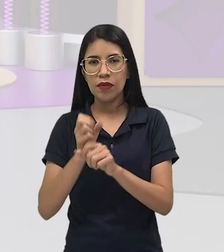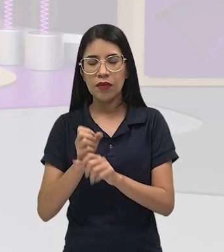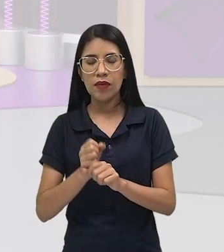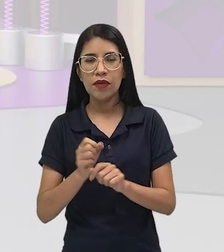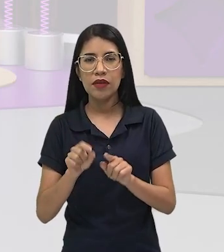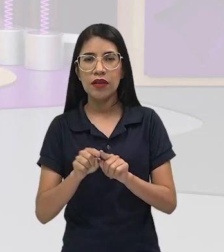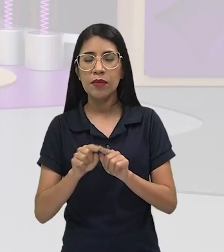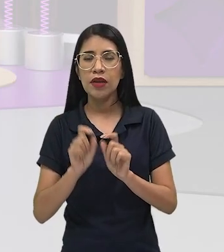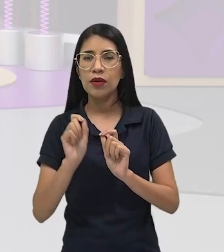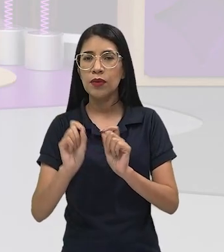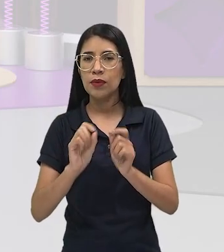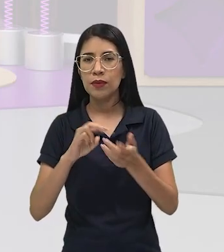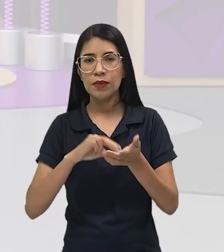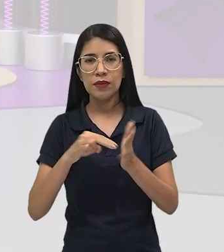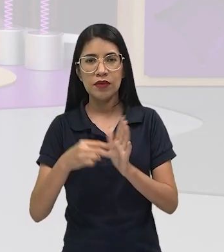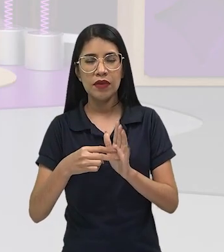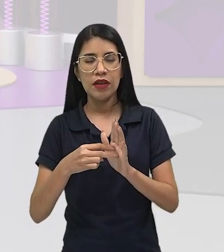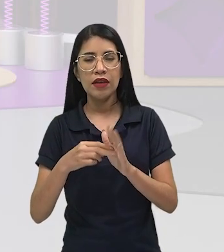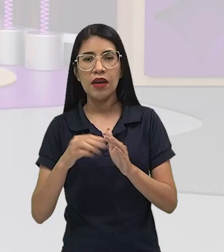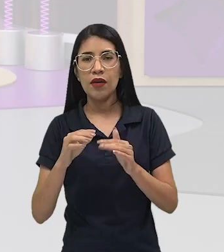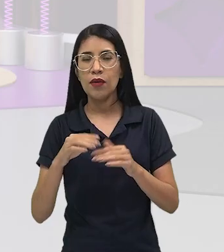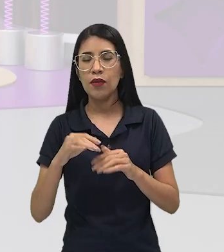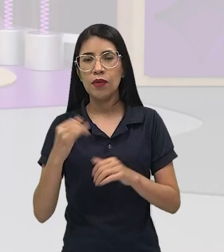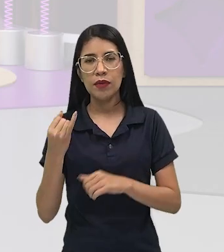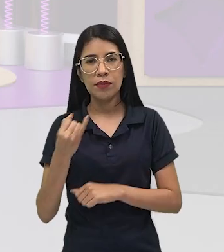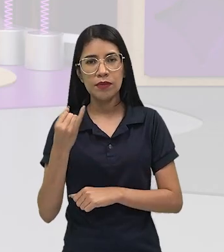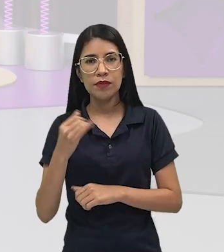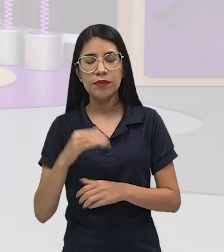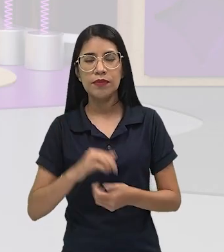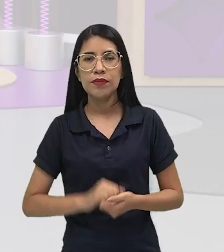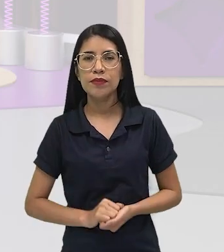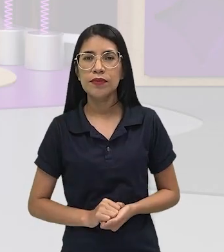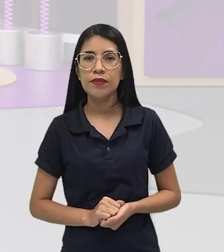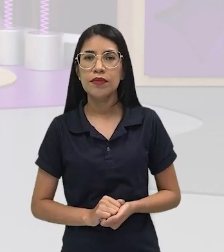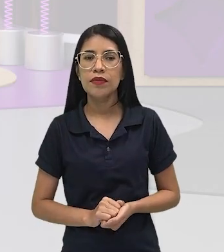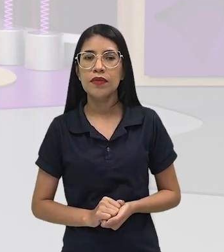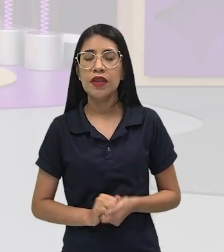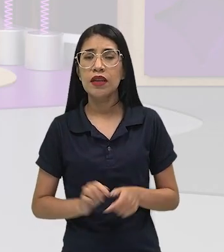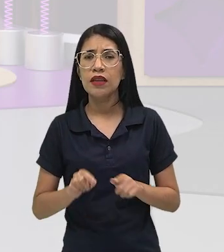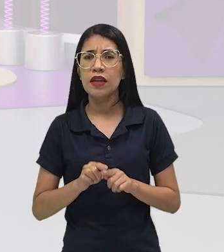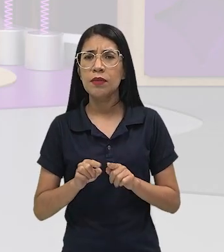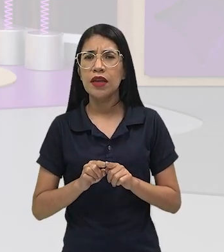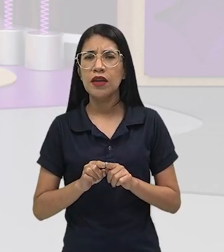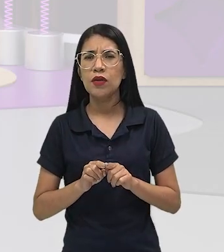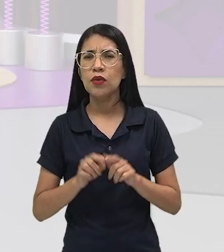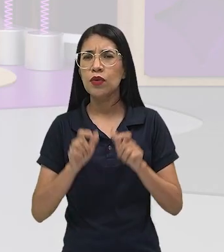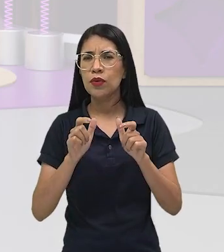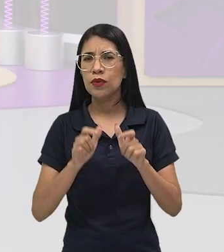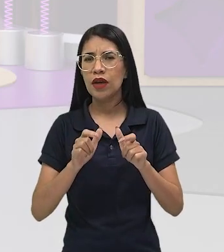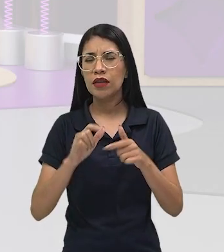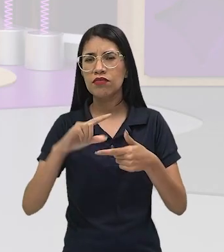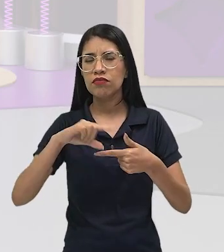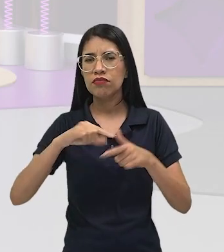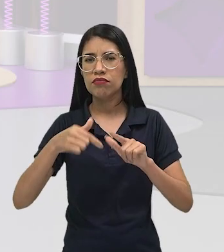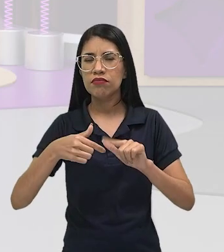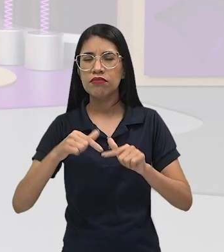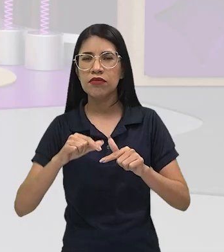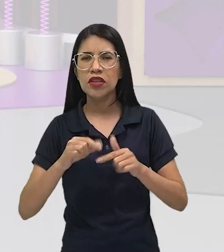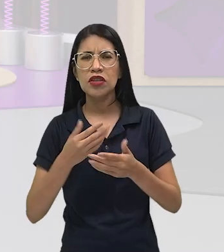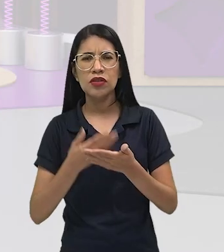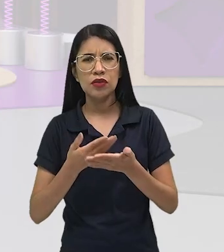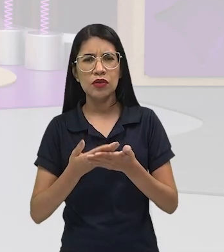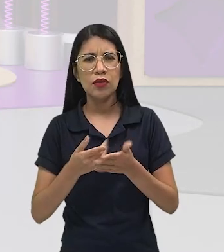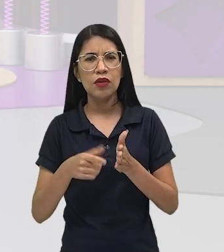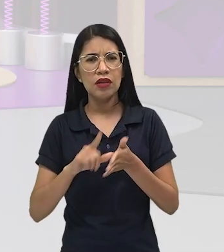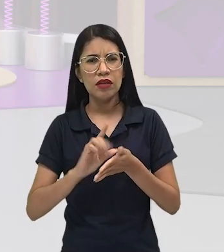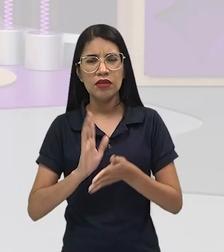é o mais fundamental. Além também de que, olha, e lugar geométrico? Já ouviu falar ou já estudou algo